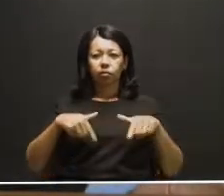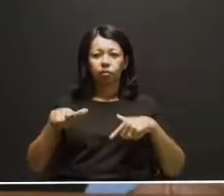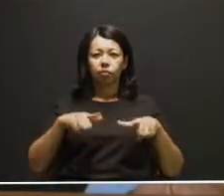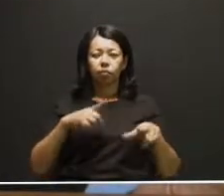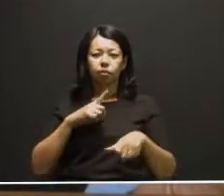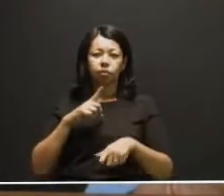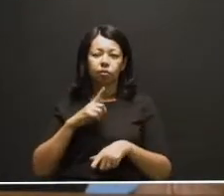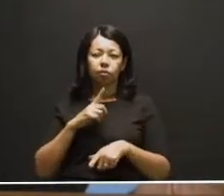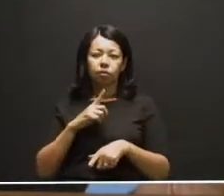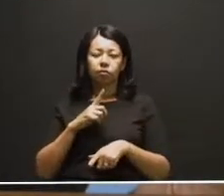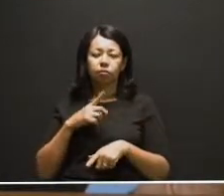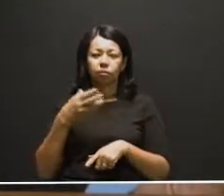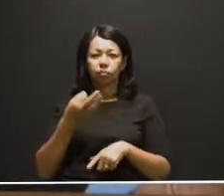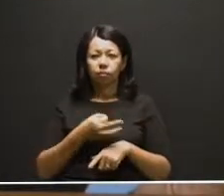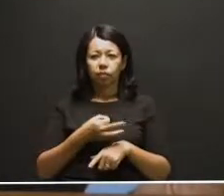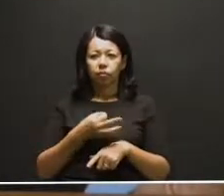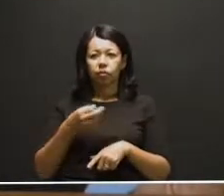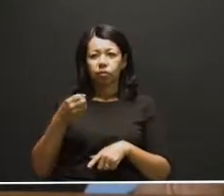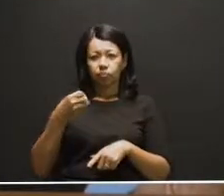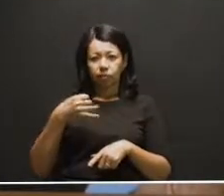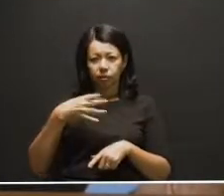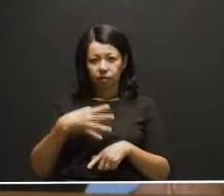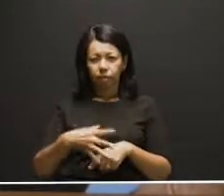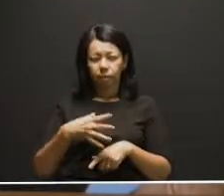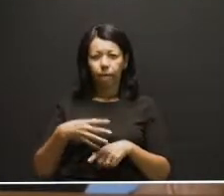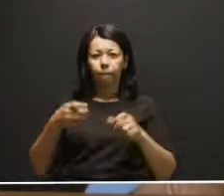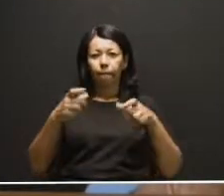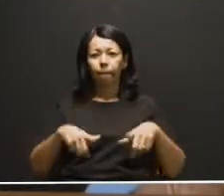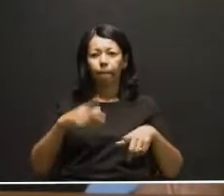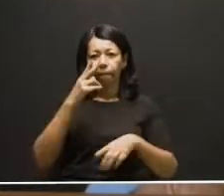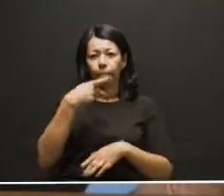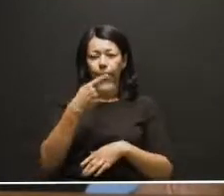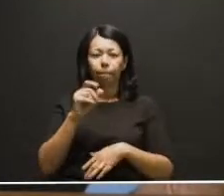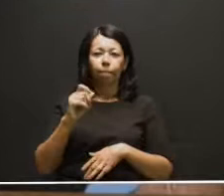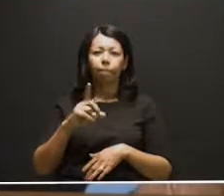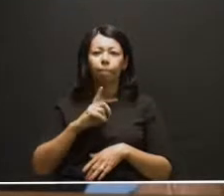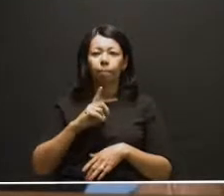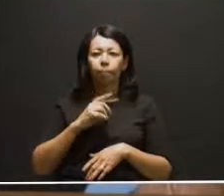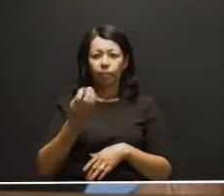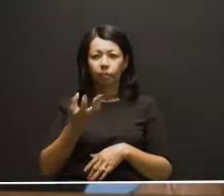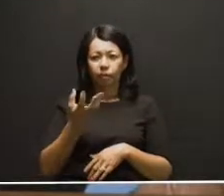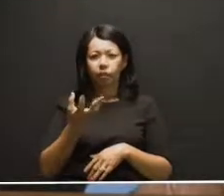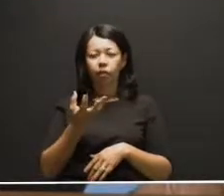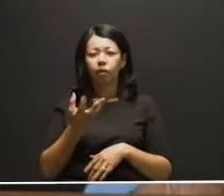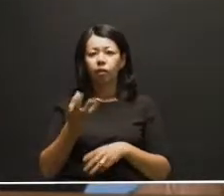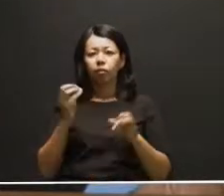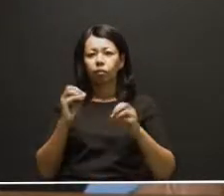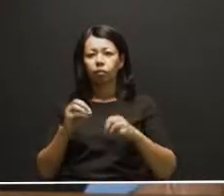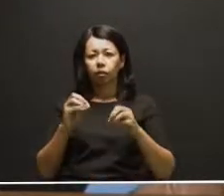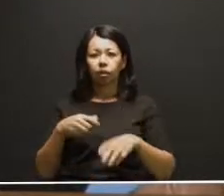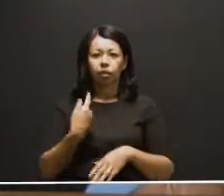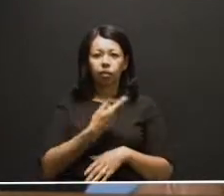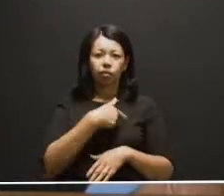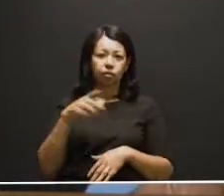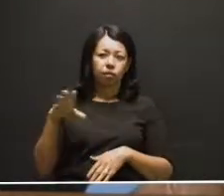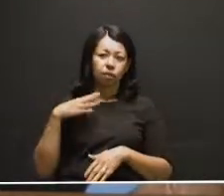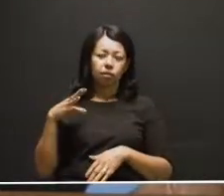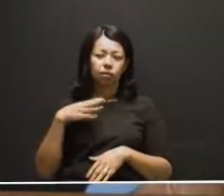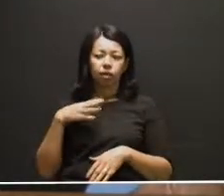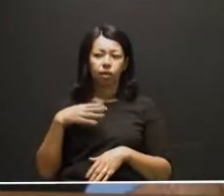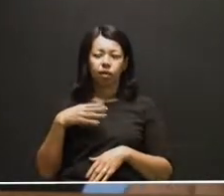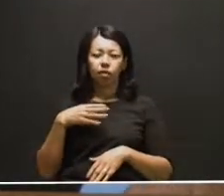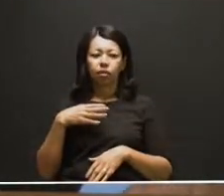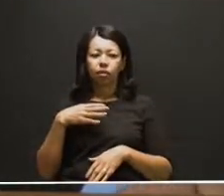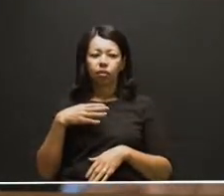encontra se devidamente acompanhada de justificativa onde se assevera que tem por objetivo implantar em nosso município um programa de arborização